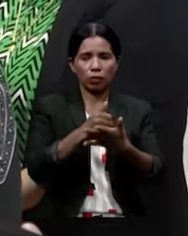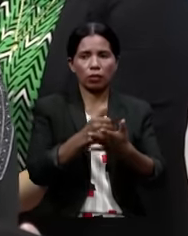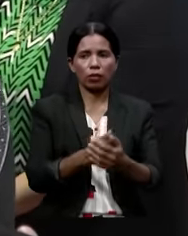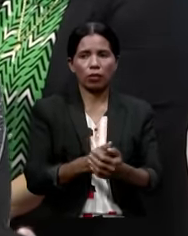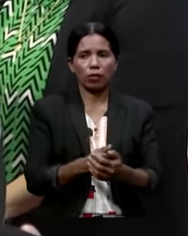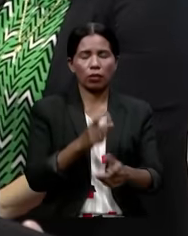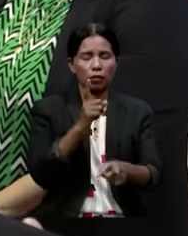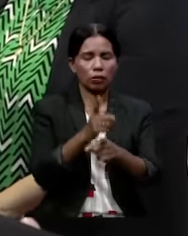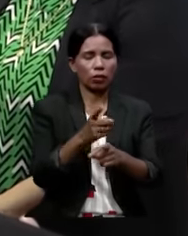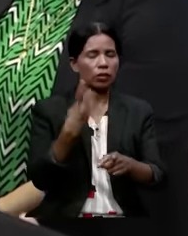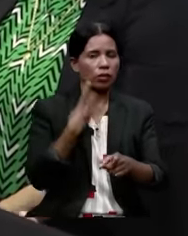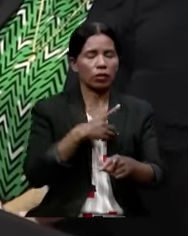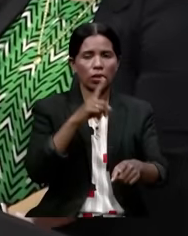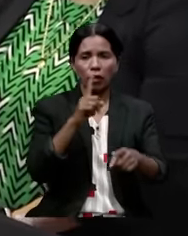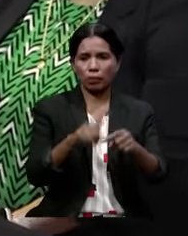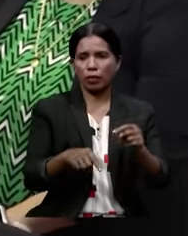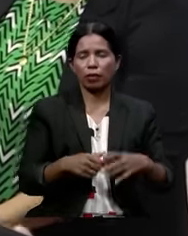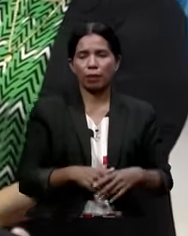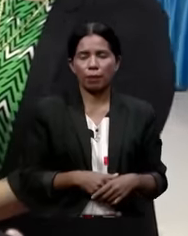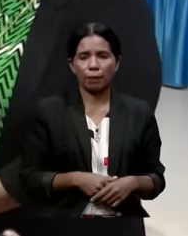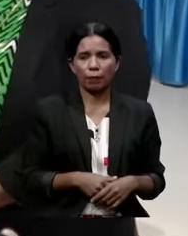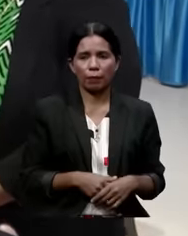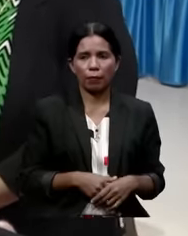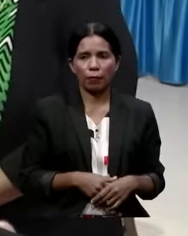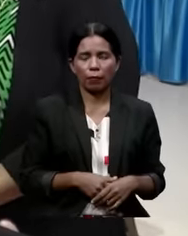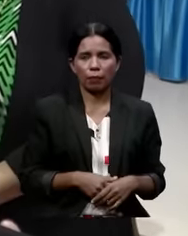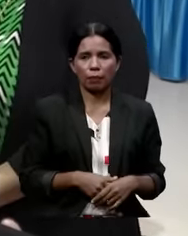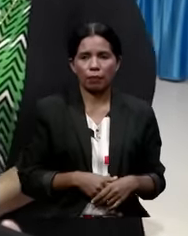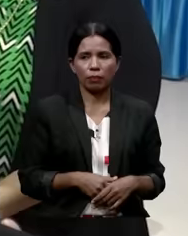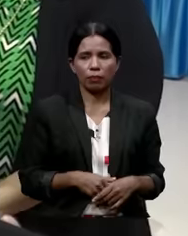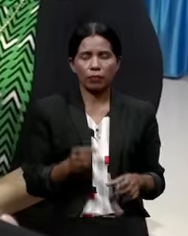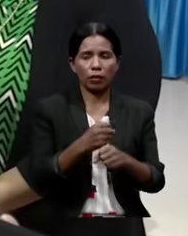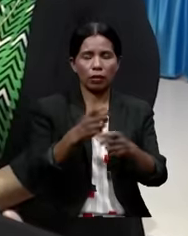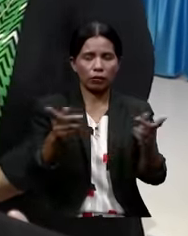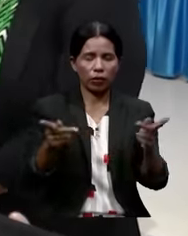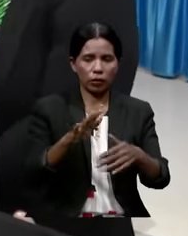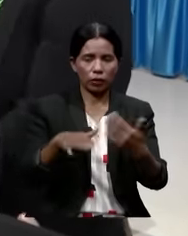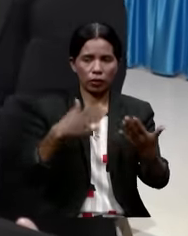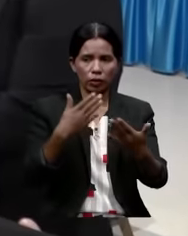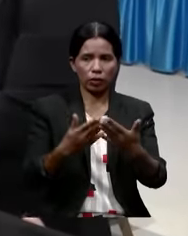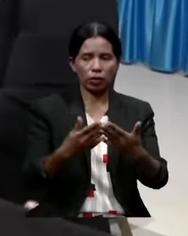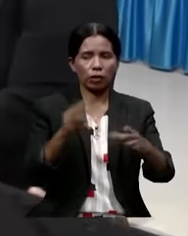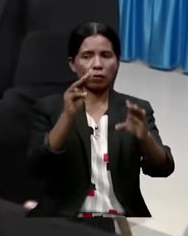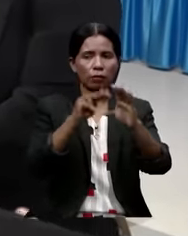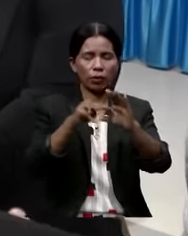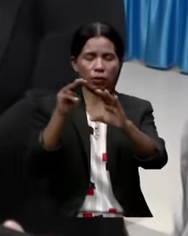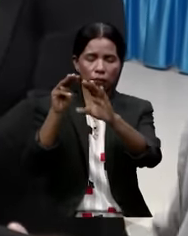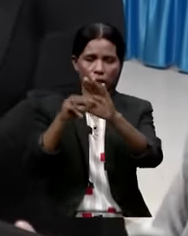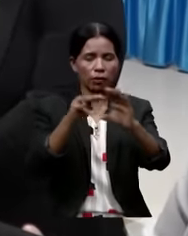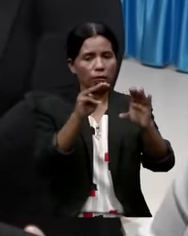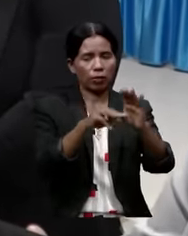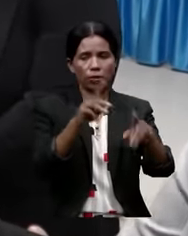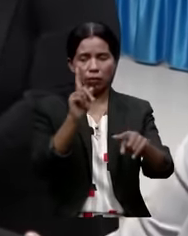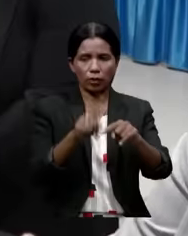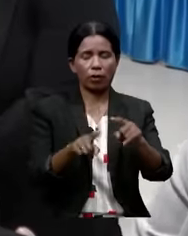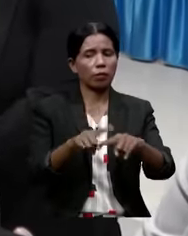Lons e te la vele ne sapevi. Alô, fatti in fototo, fatti in tutto, mercato, mercato.